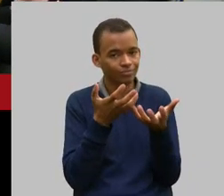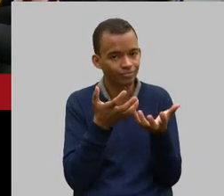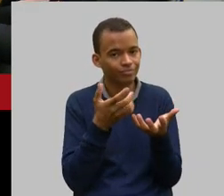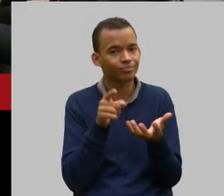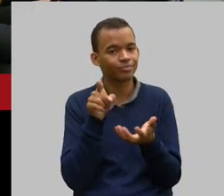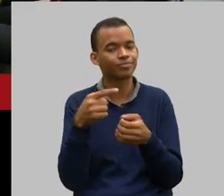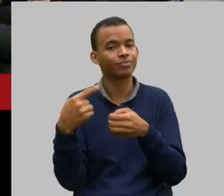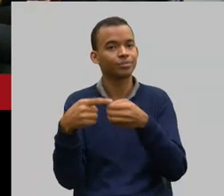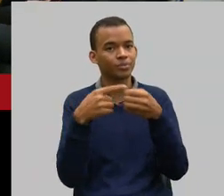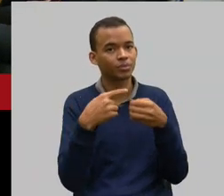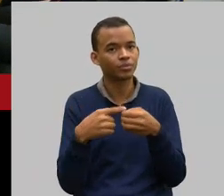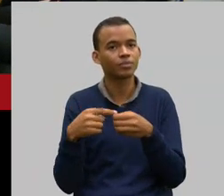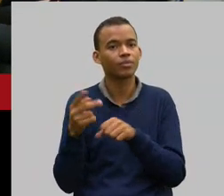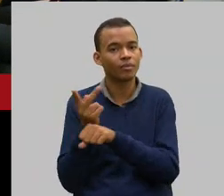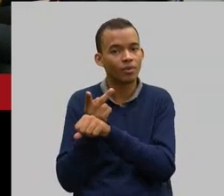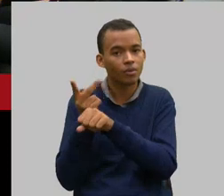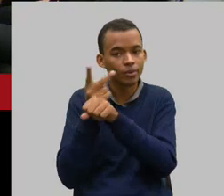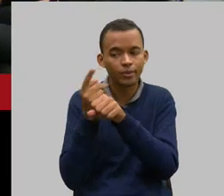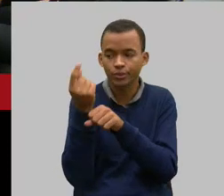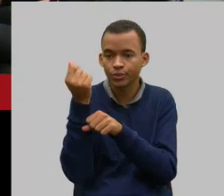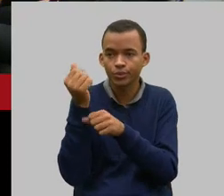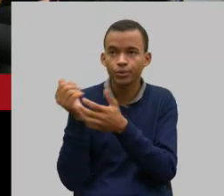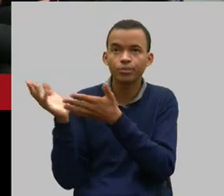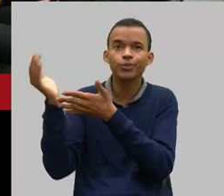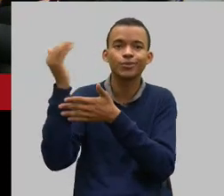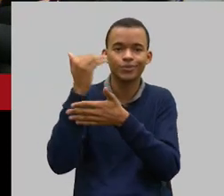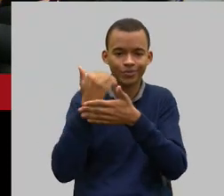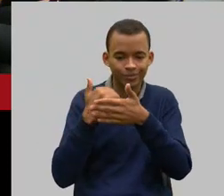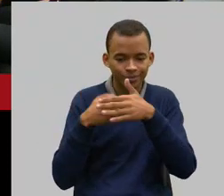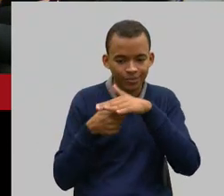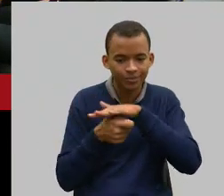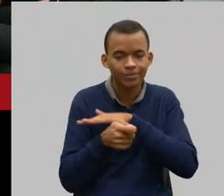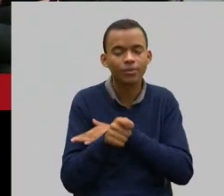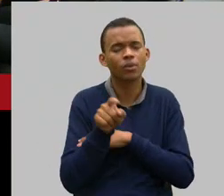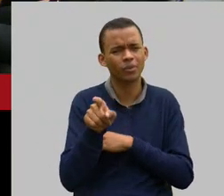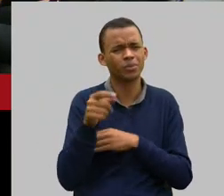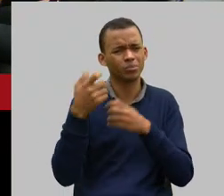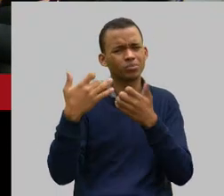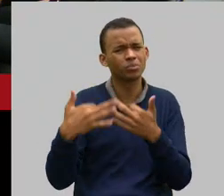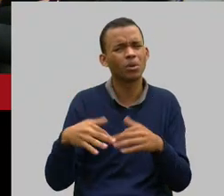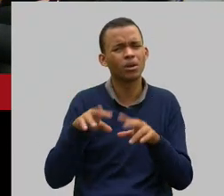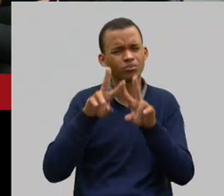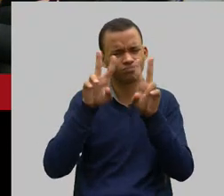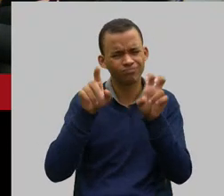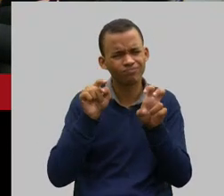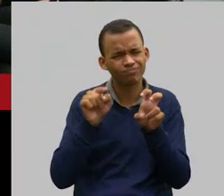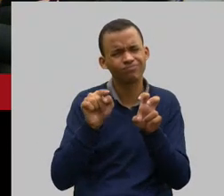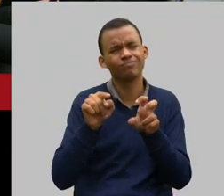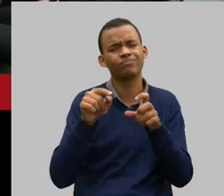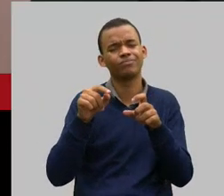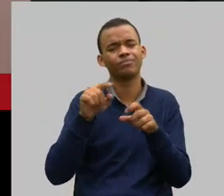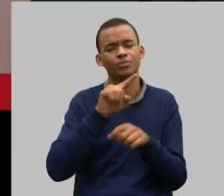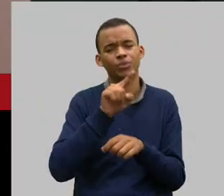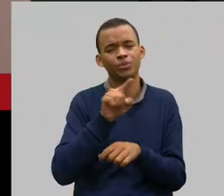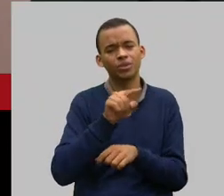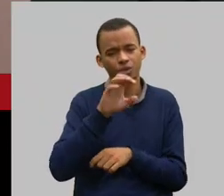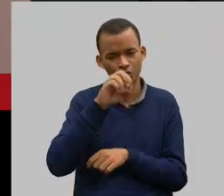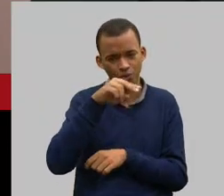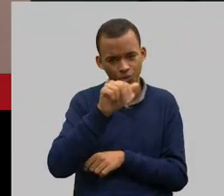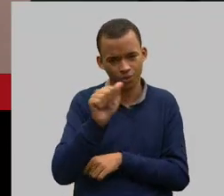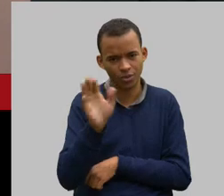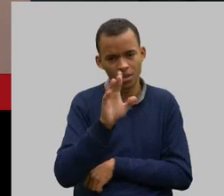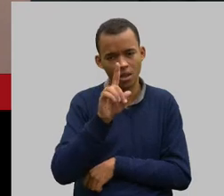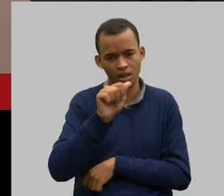esse dinheiro munda fora Para viabilizar e realmente o Senor tocou um ponto crucial pro desenvolvimento da região isso já tá no nosso